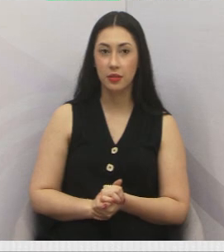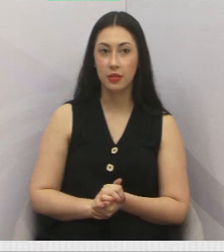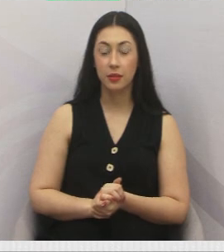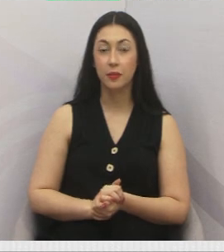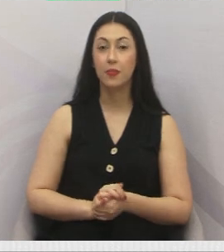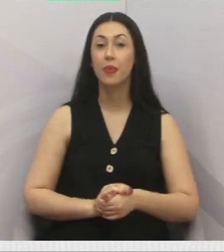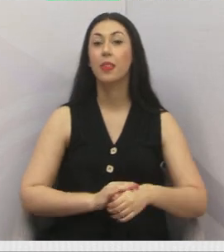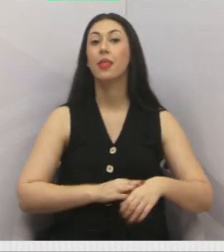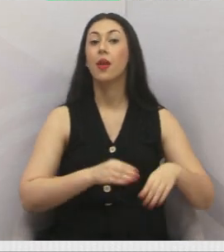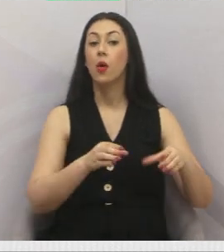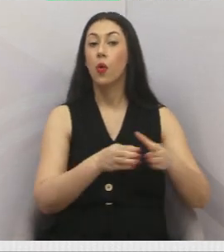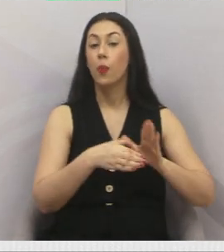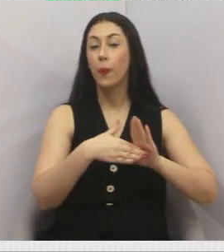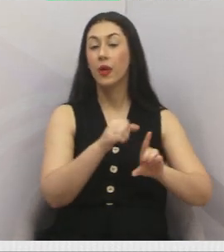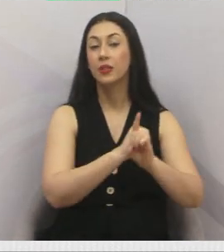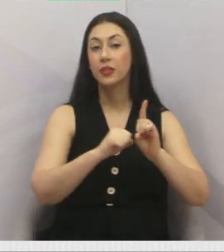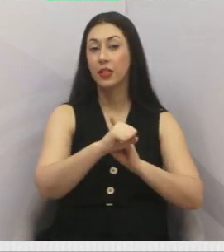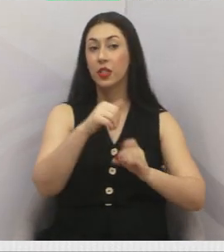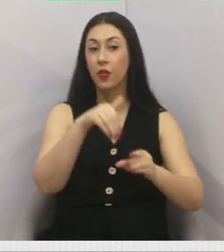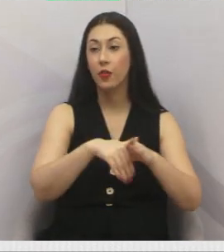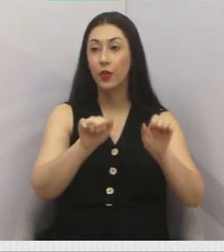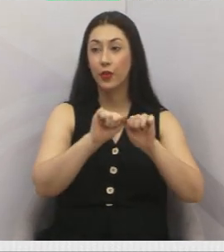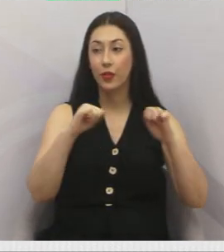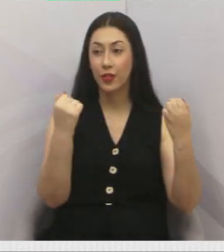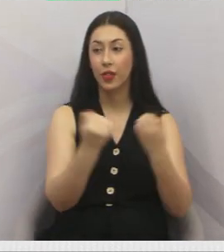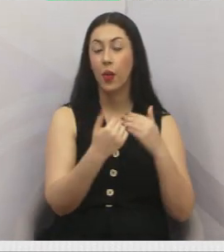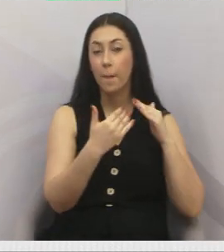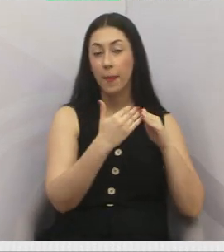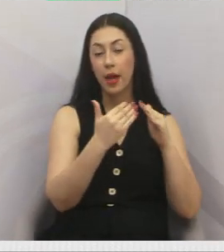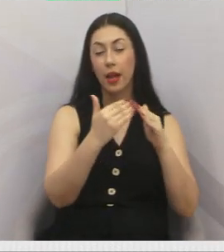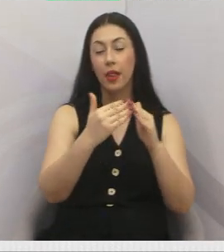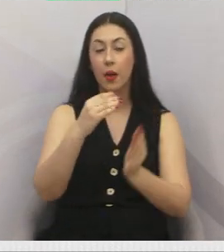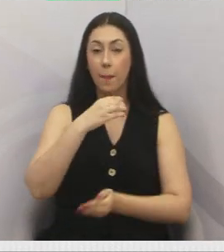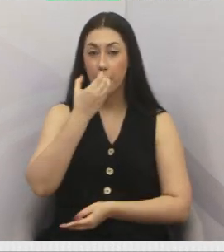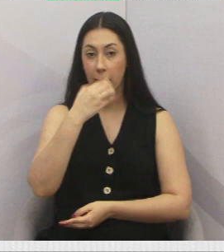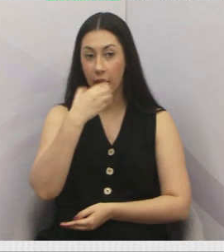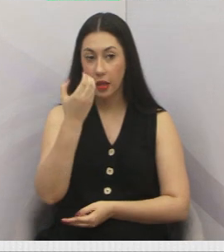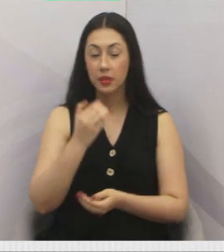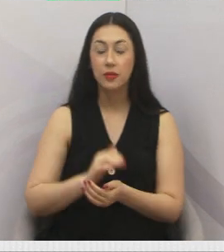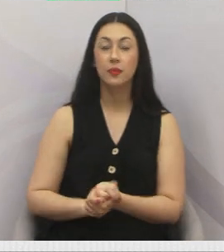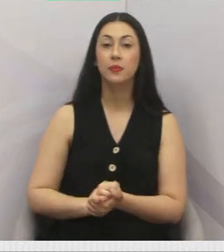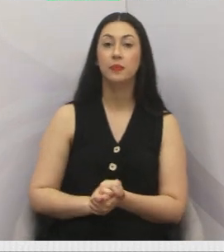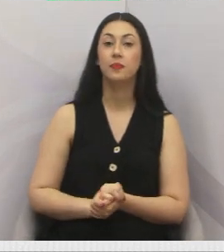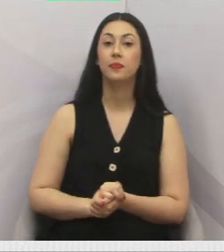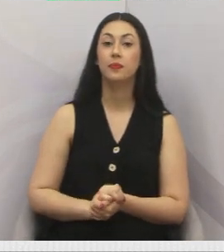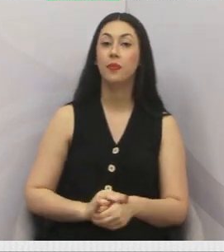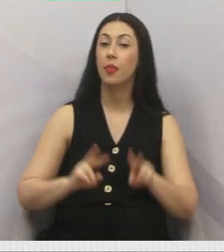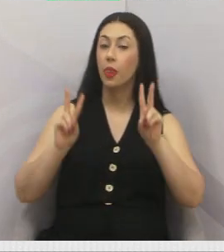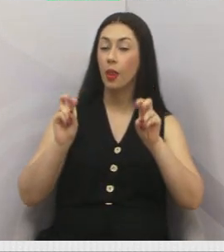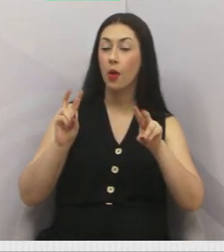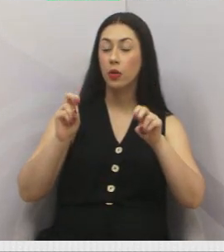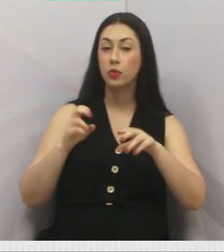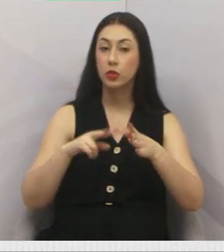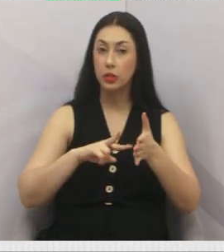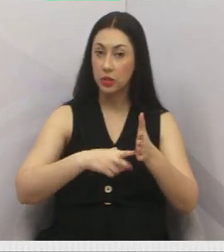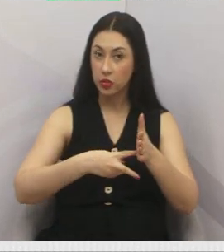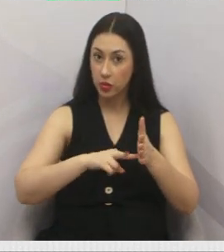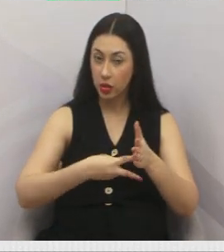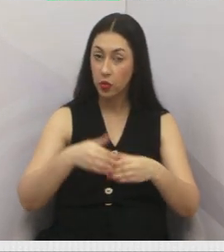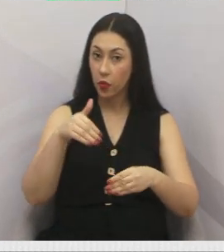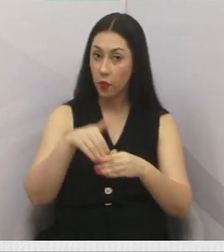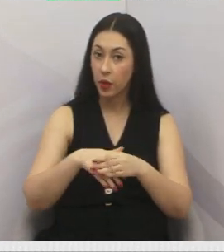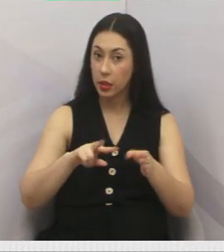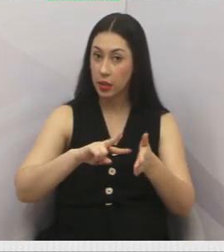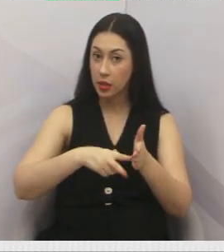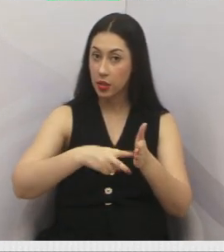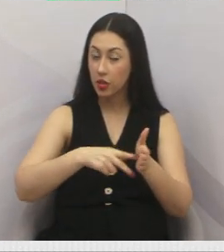Segmento movimentos populares, um voto para a Associação dos Moradores Jardim Paraíso e Jardim Holanda. Segmento entidade de classe sindical, um voto